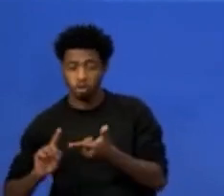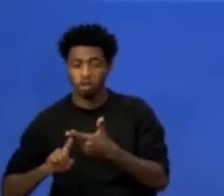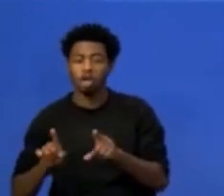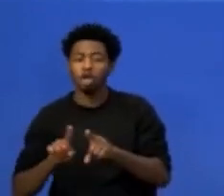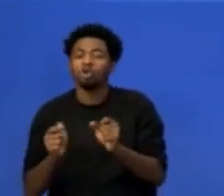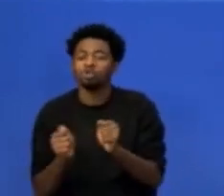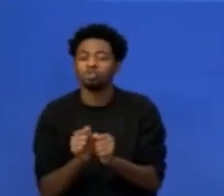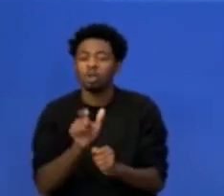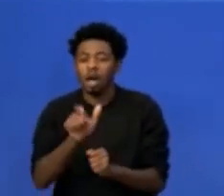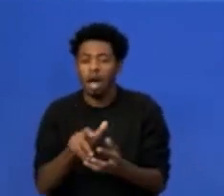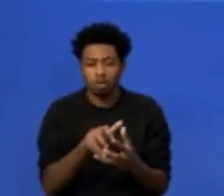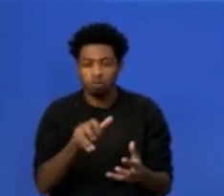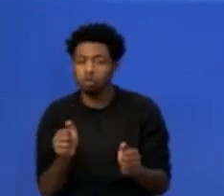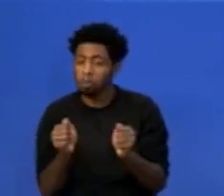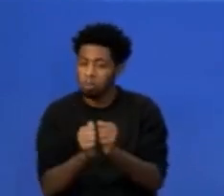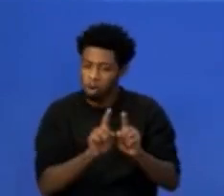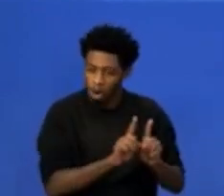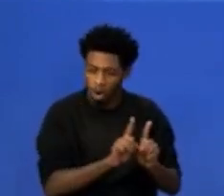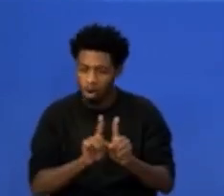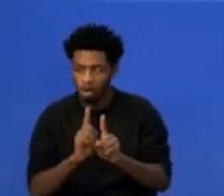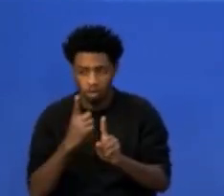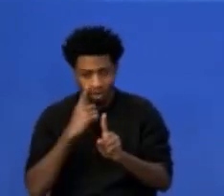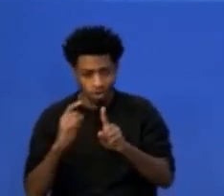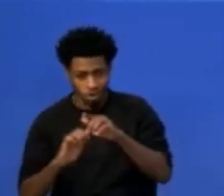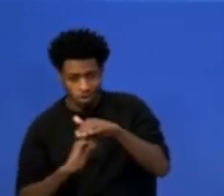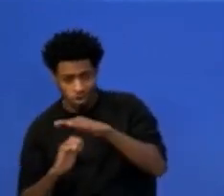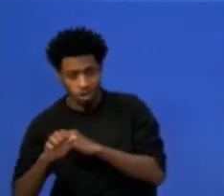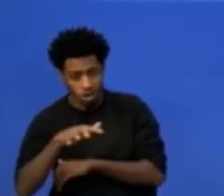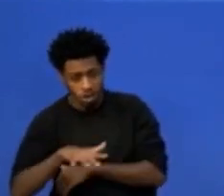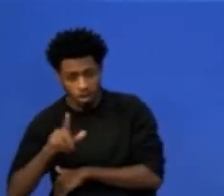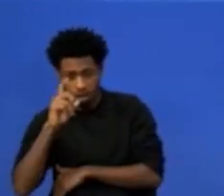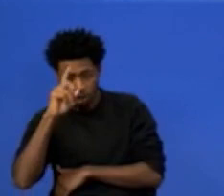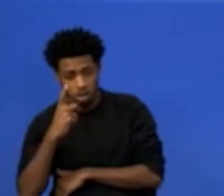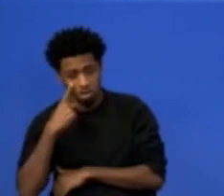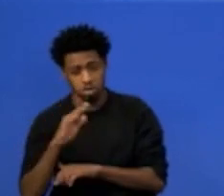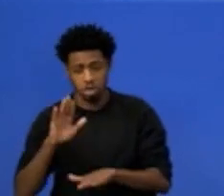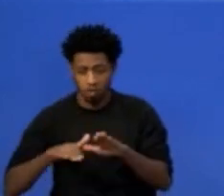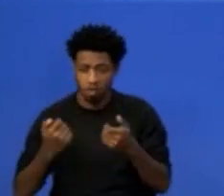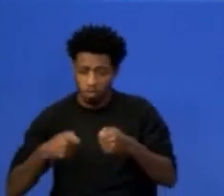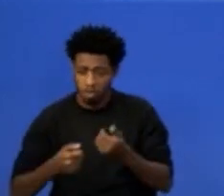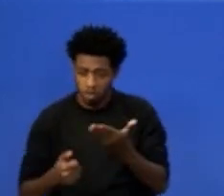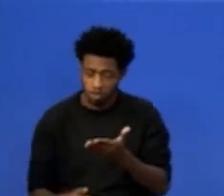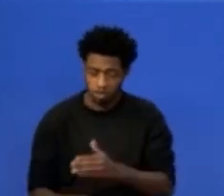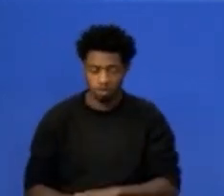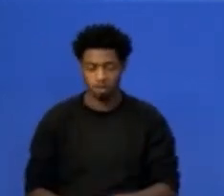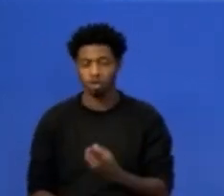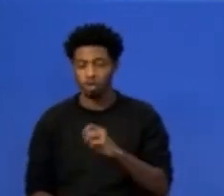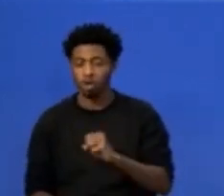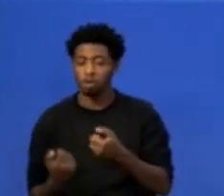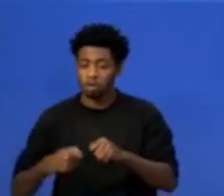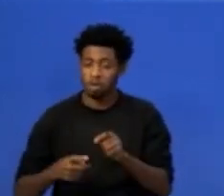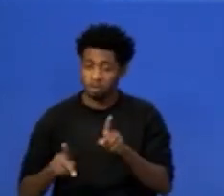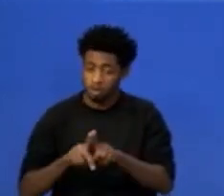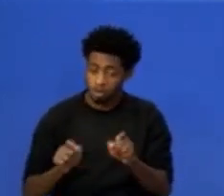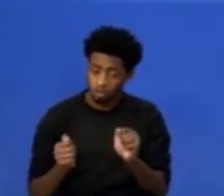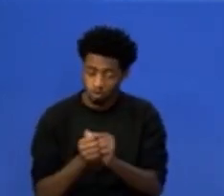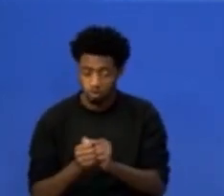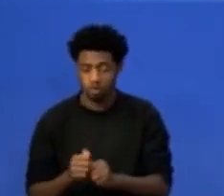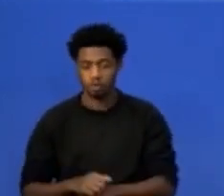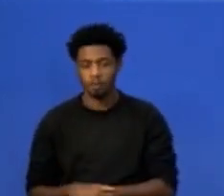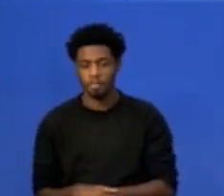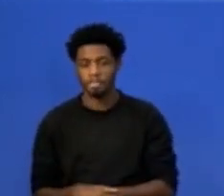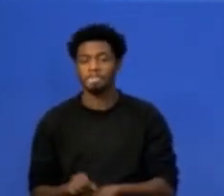anos acompanhe o indivíduo que precise, né? O indivíduo com 18 anos precisa de um